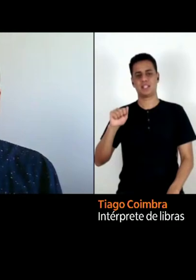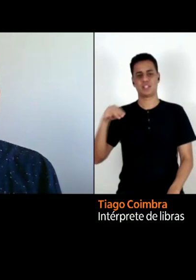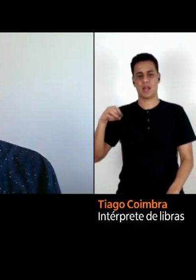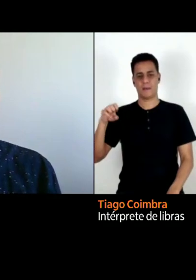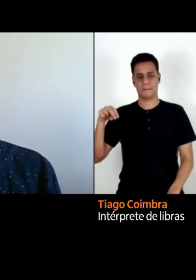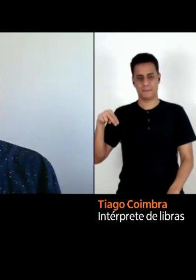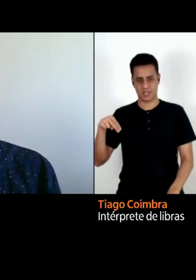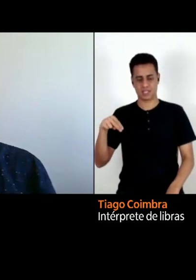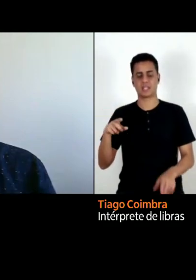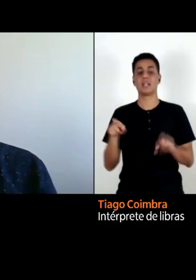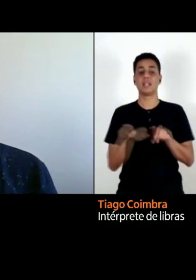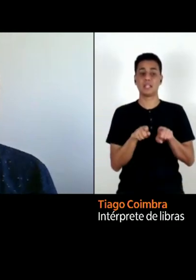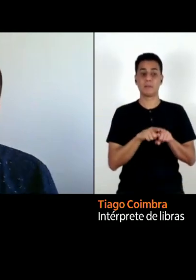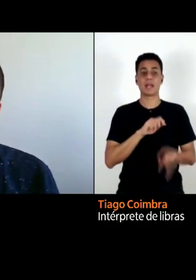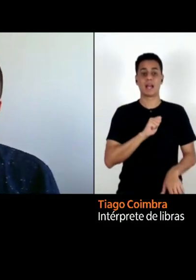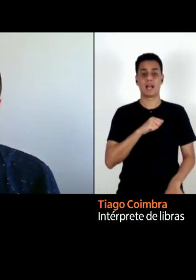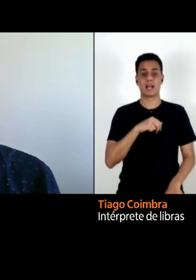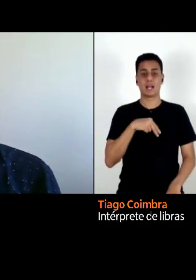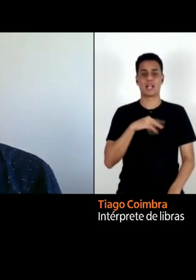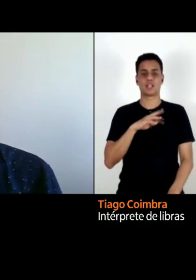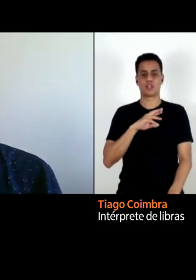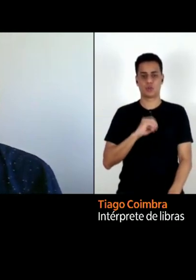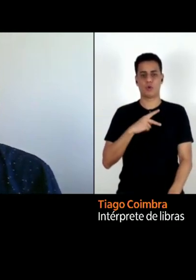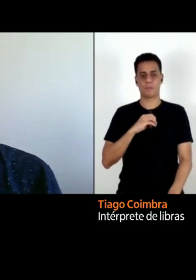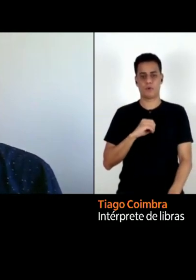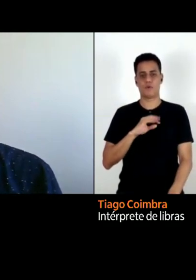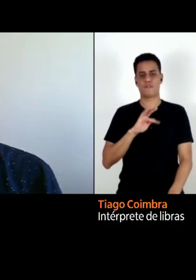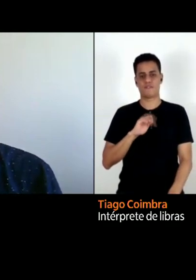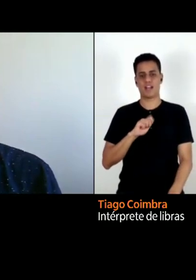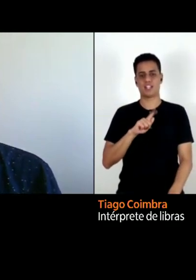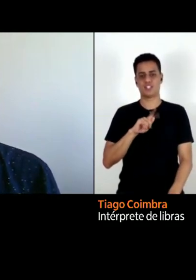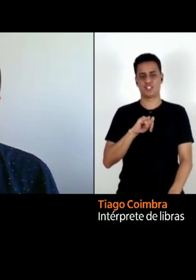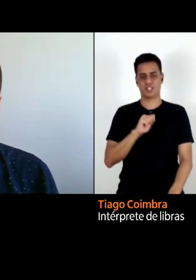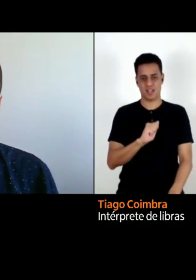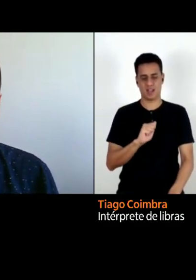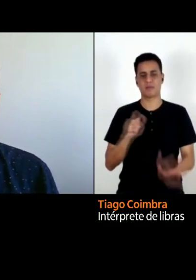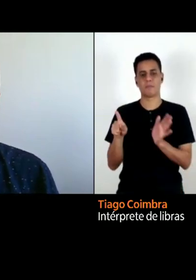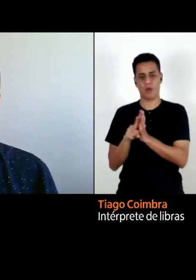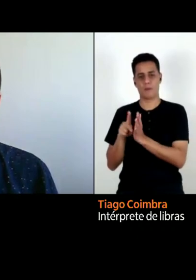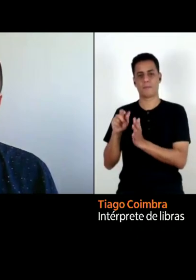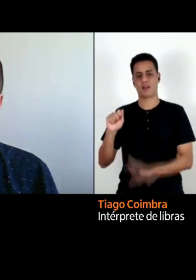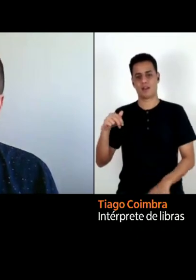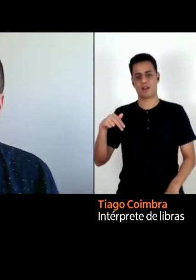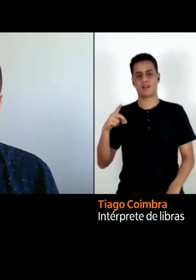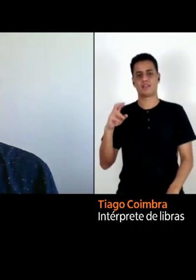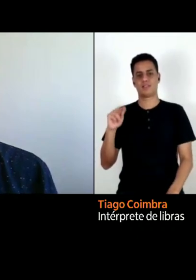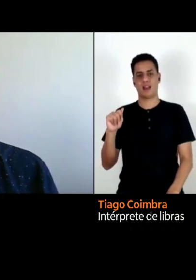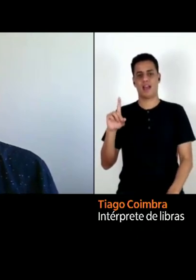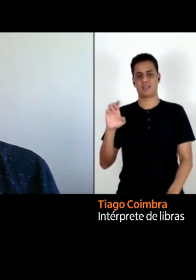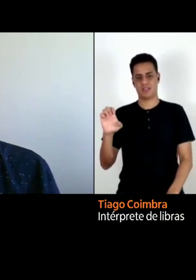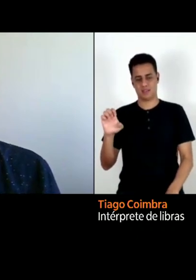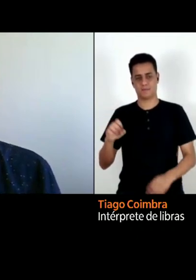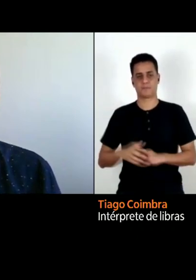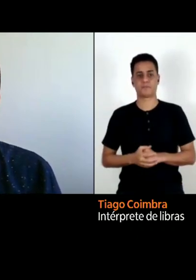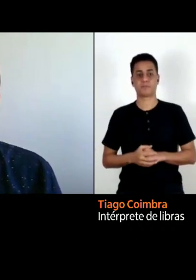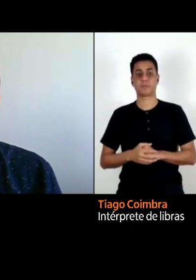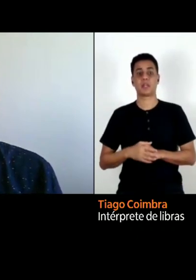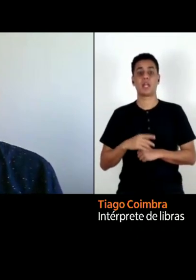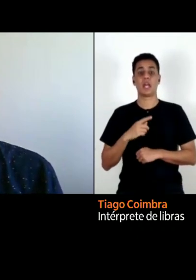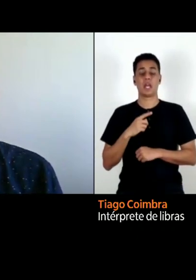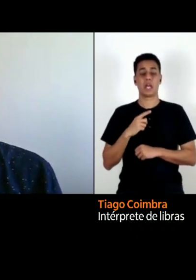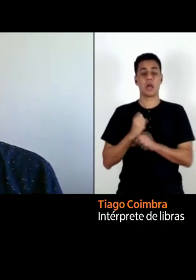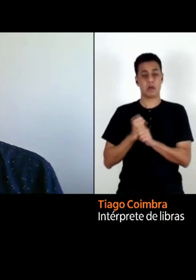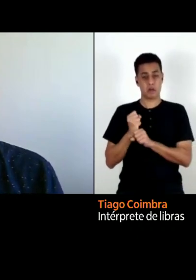Em 2002, eu encontrei no acervo do Museu Paulista da Universidade de São Paulo, na